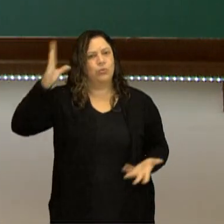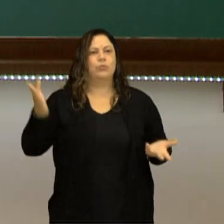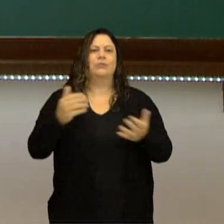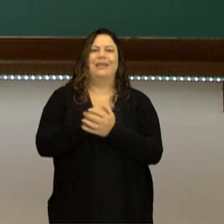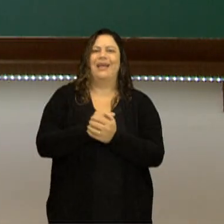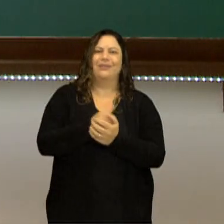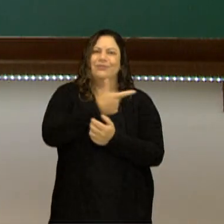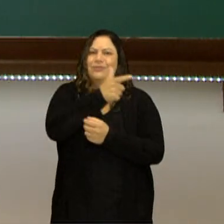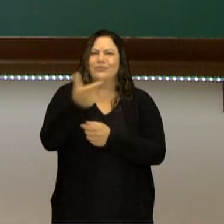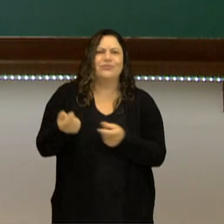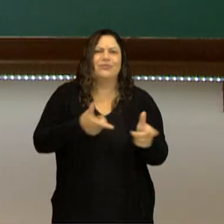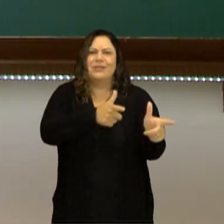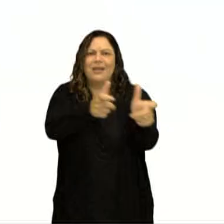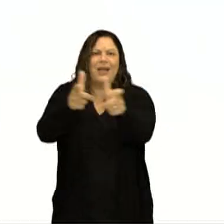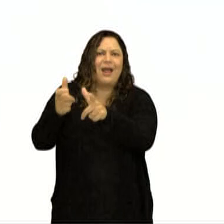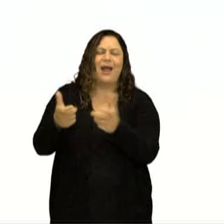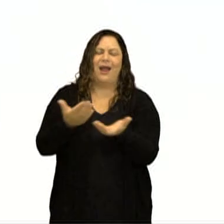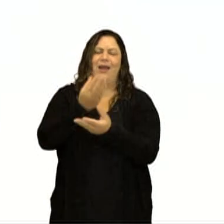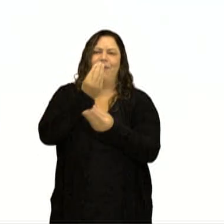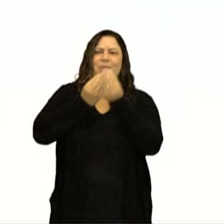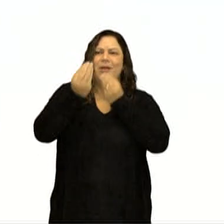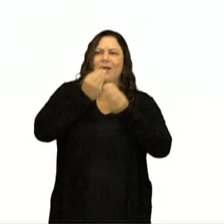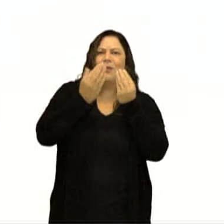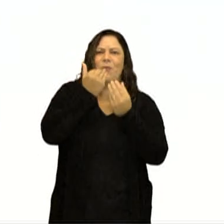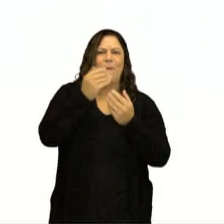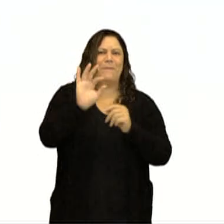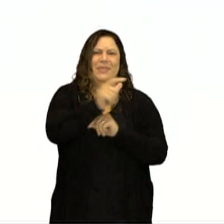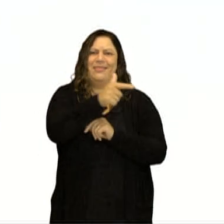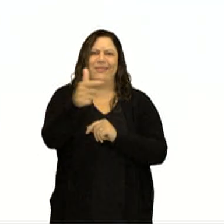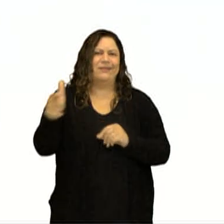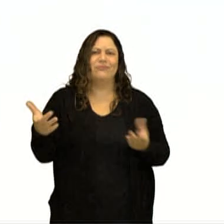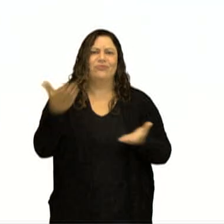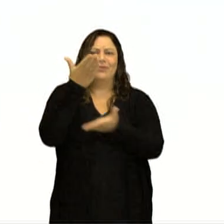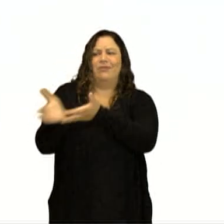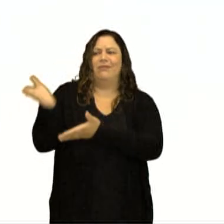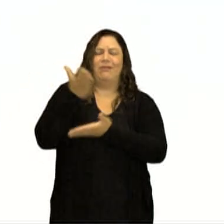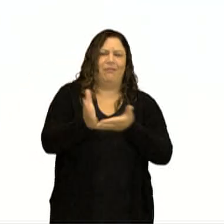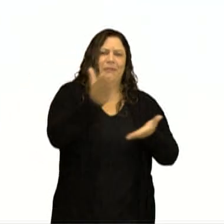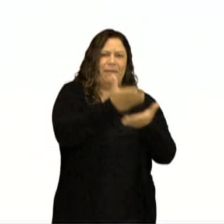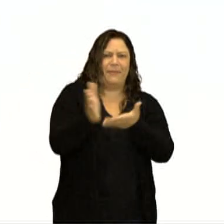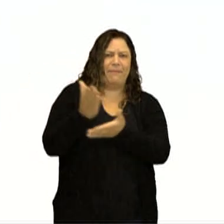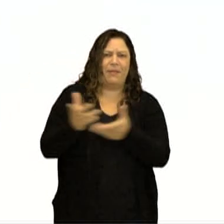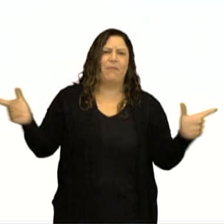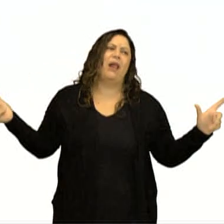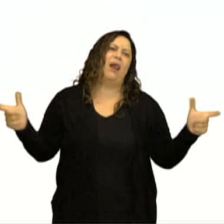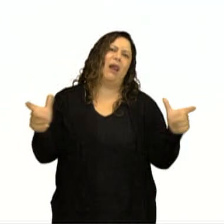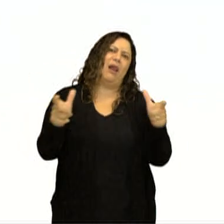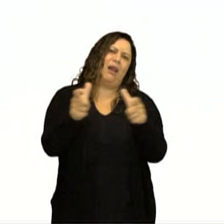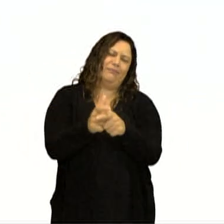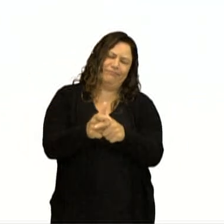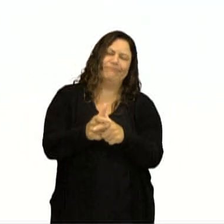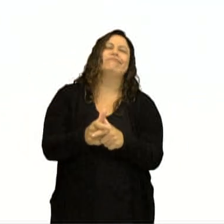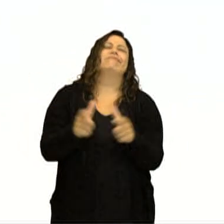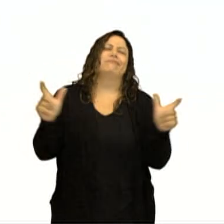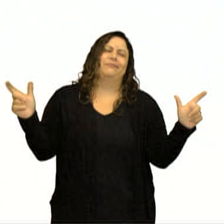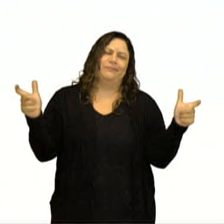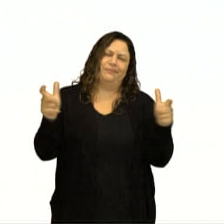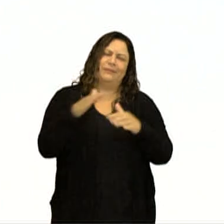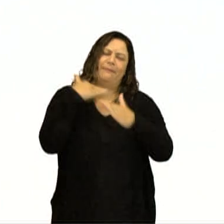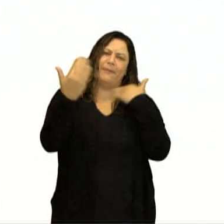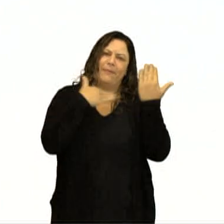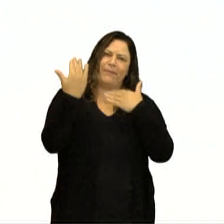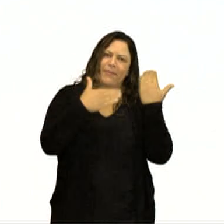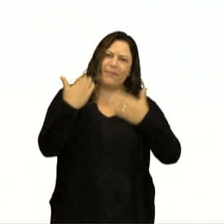mal alimentados foram dizimados, foram perdidas, né, dentro desse conflito cerca de 4 milhões de vidas